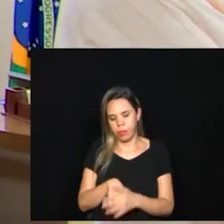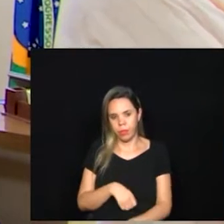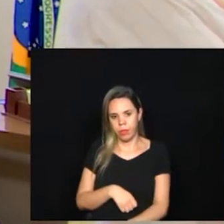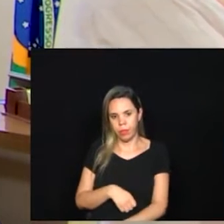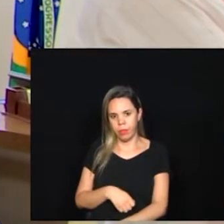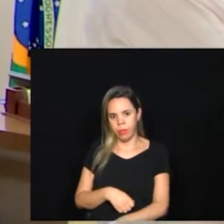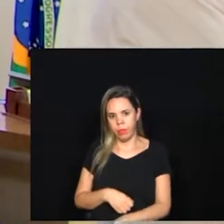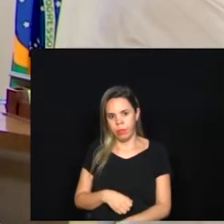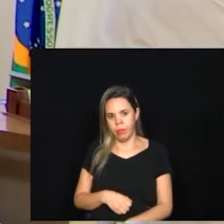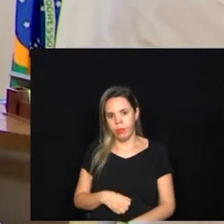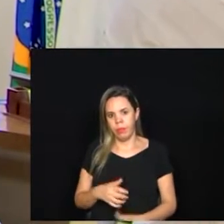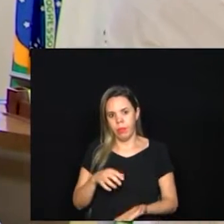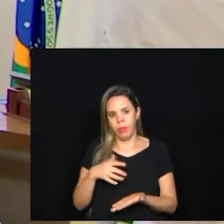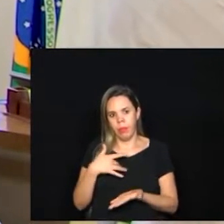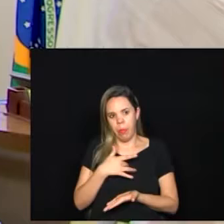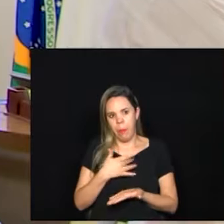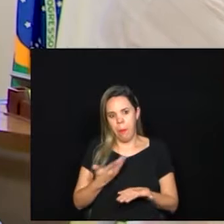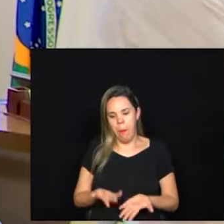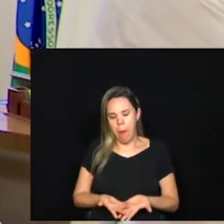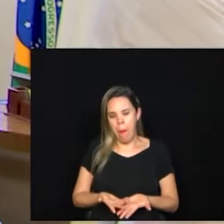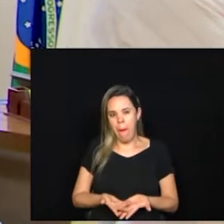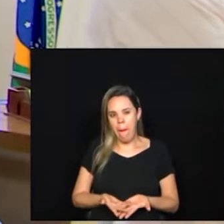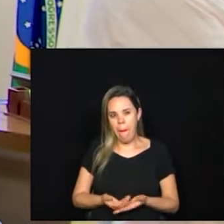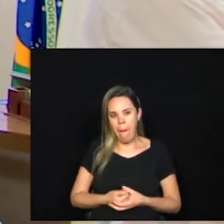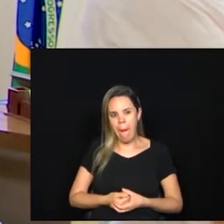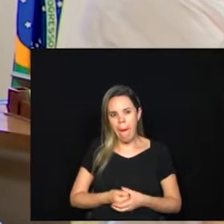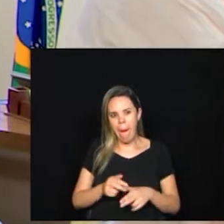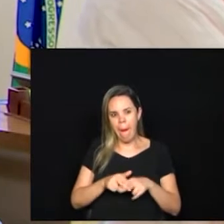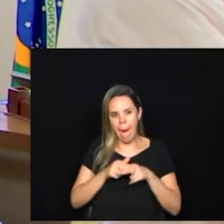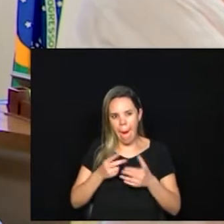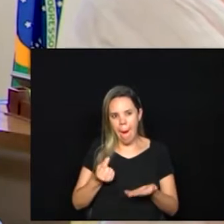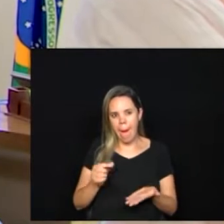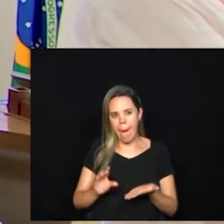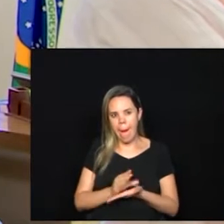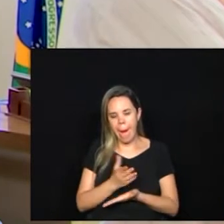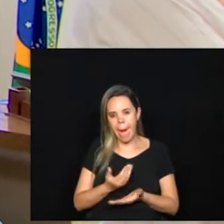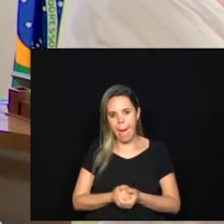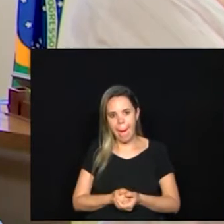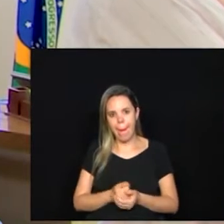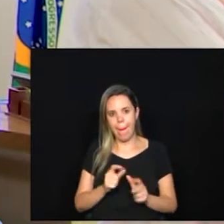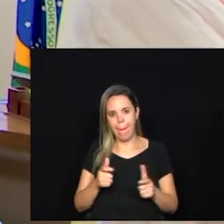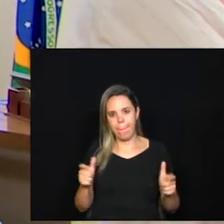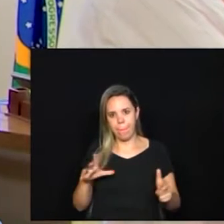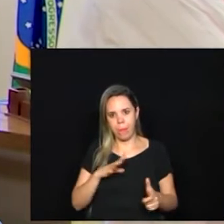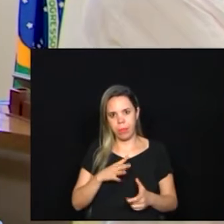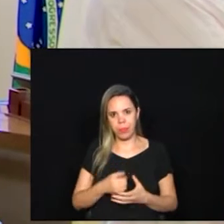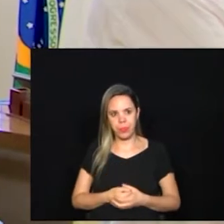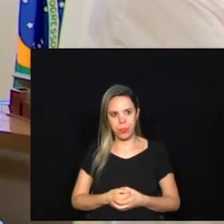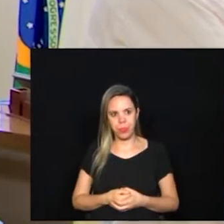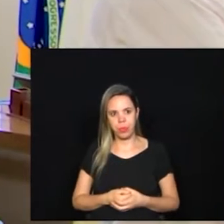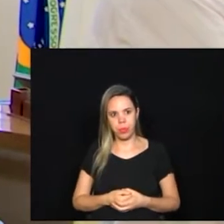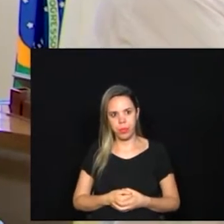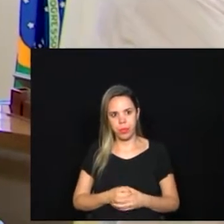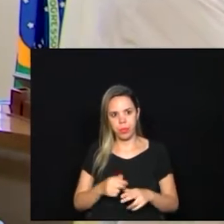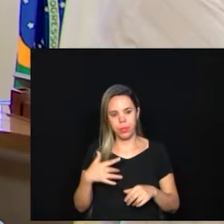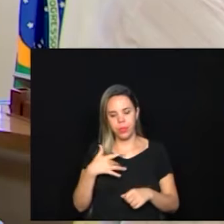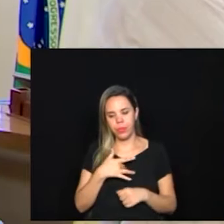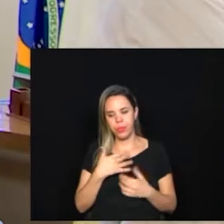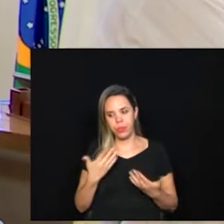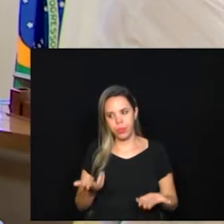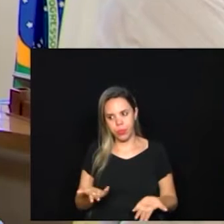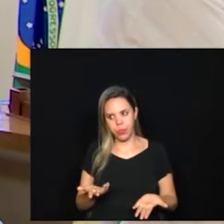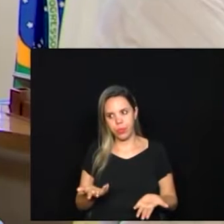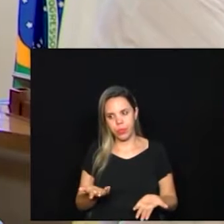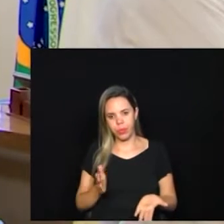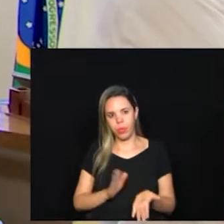no posto de saúde. E diante deste orçamento, que é o maior da cidade, na questão da saúde,